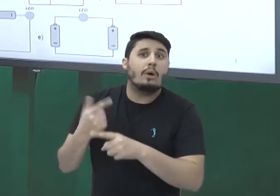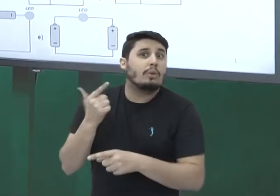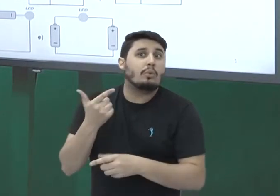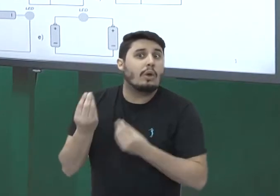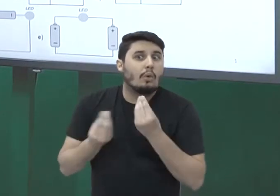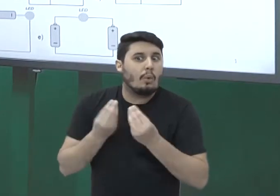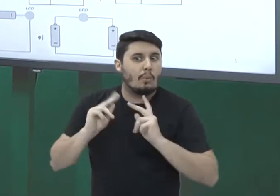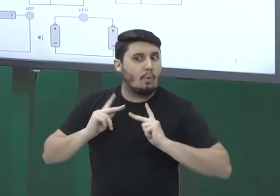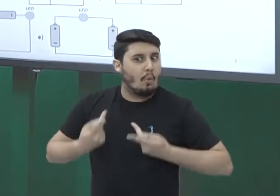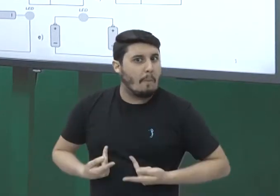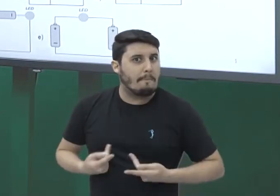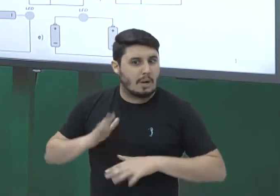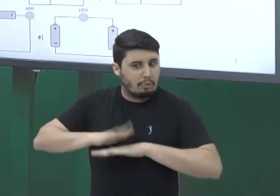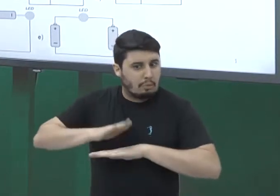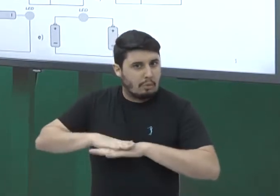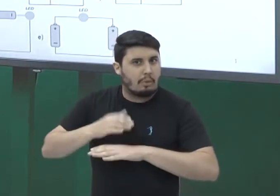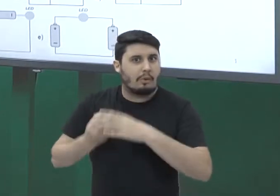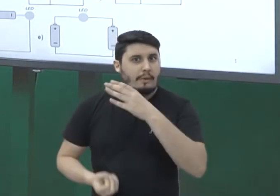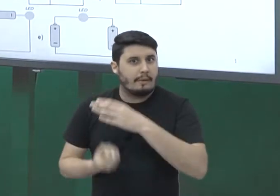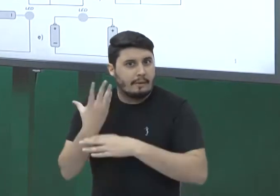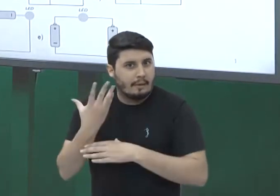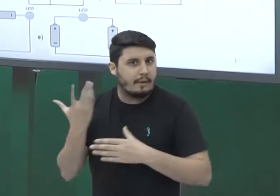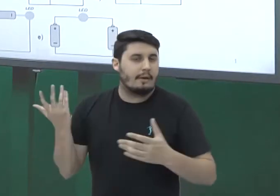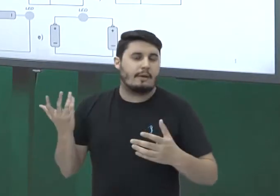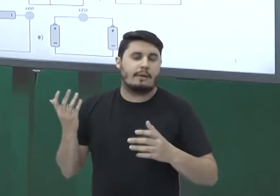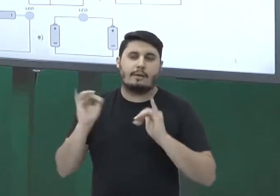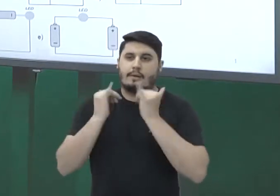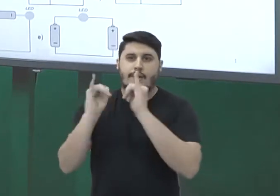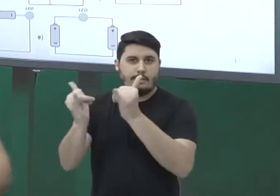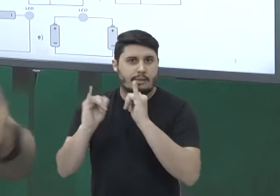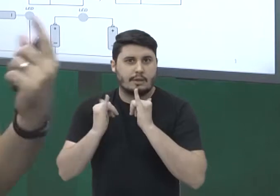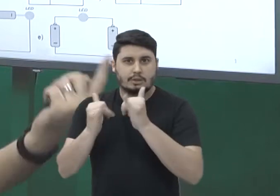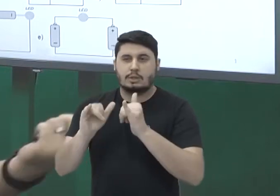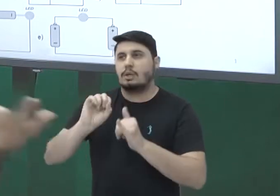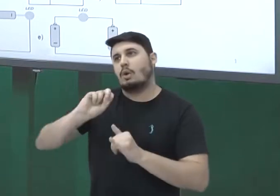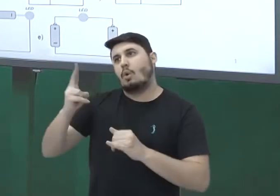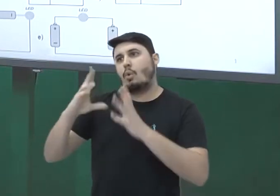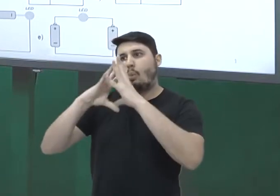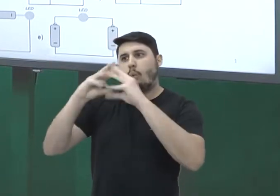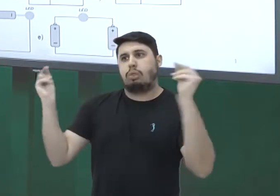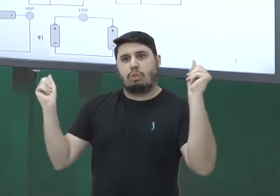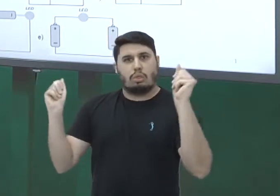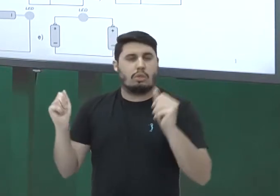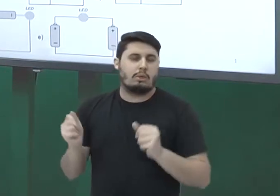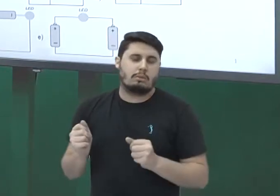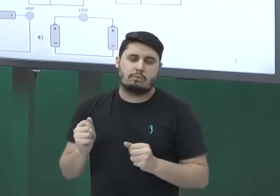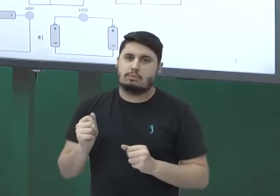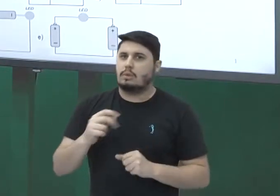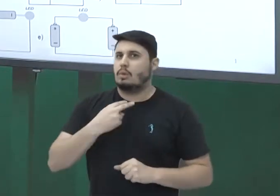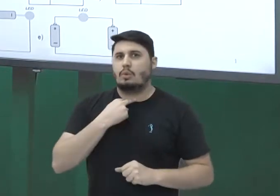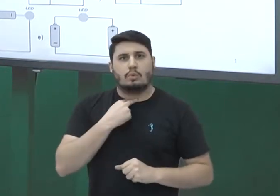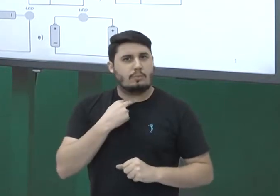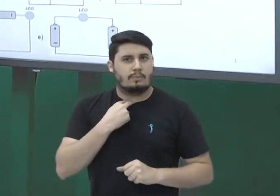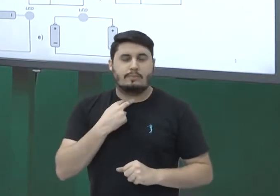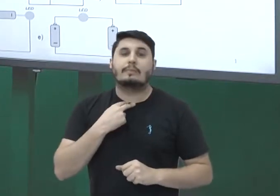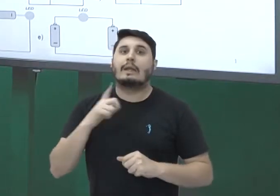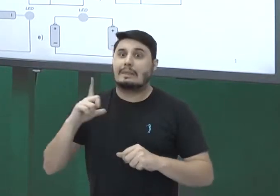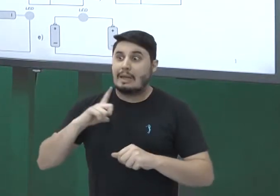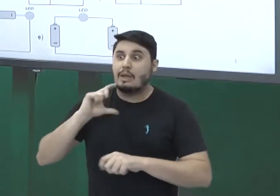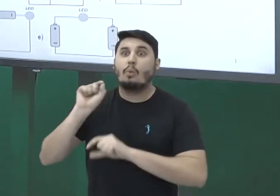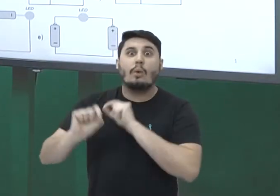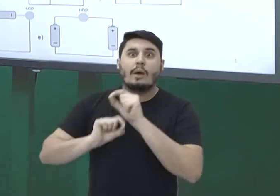a gente gerar energia. A energia não é criada, a energia não é destruída, a energia é transformada. Tá